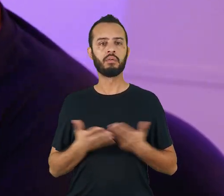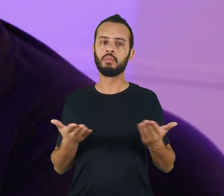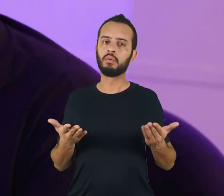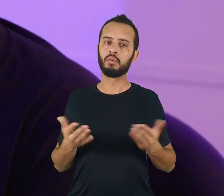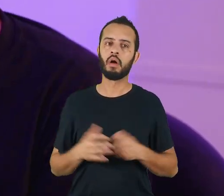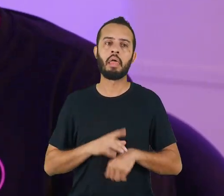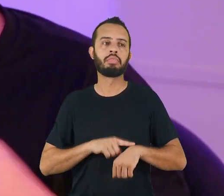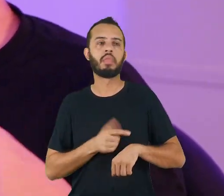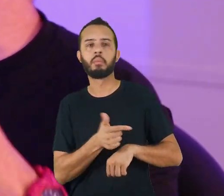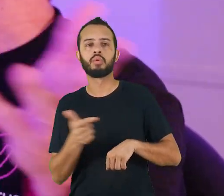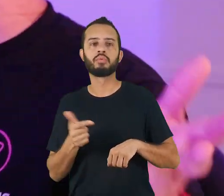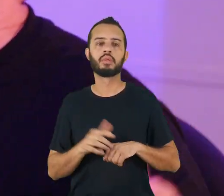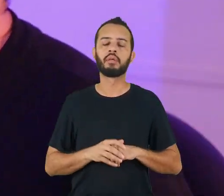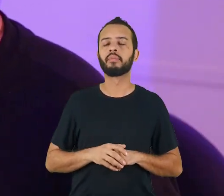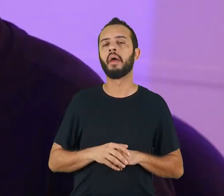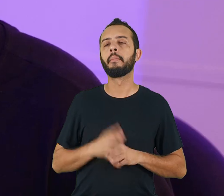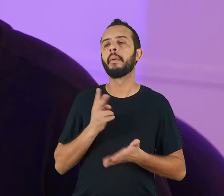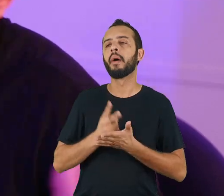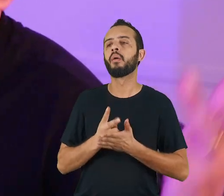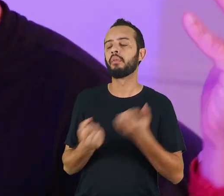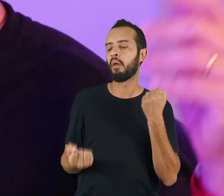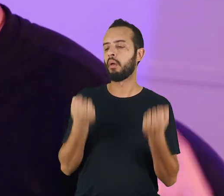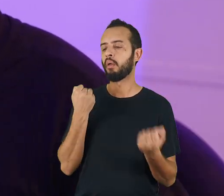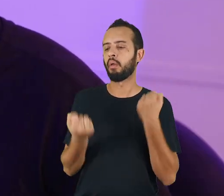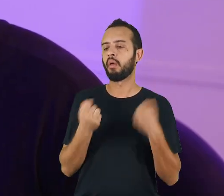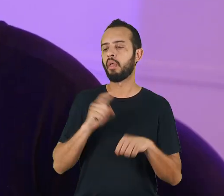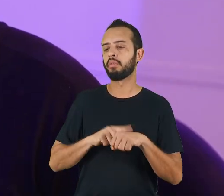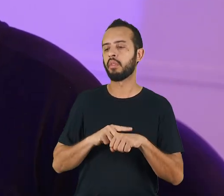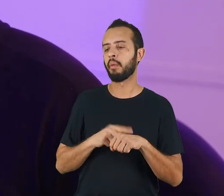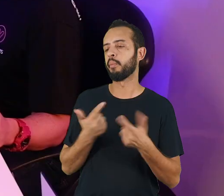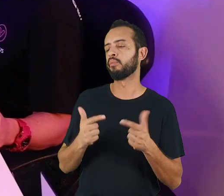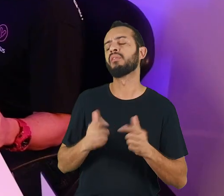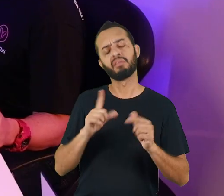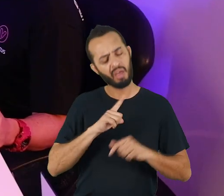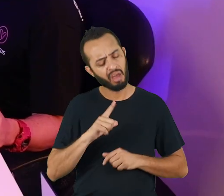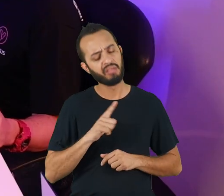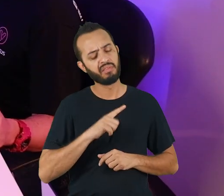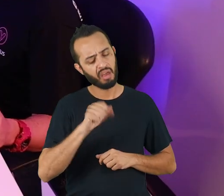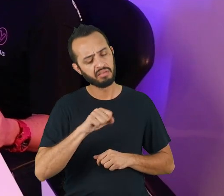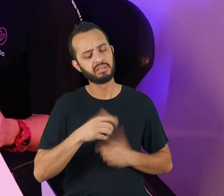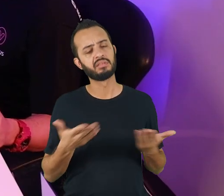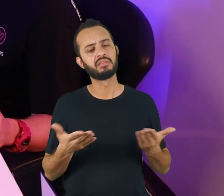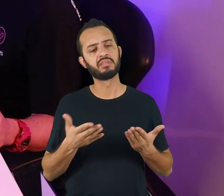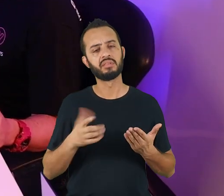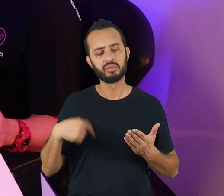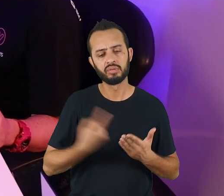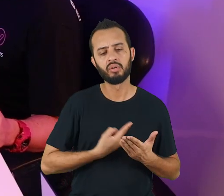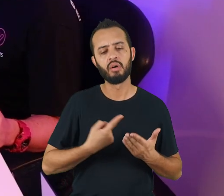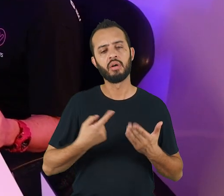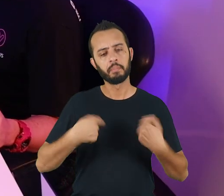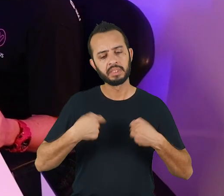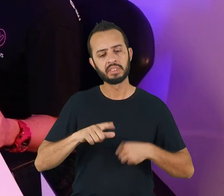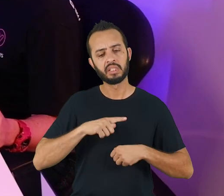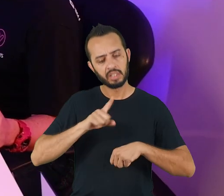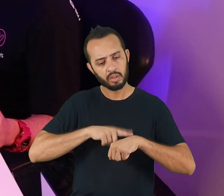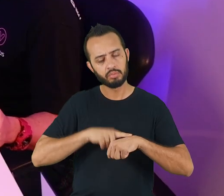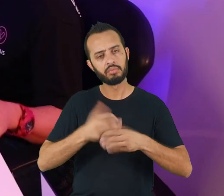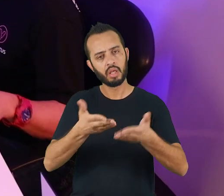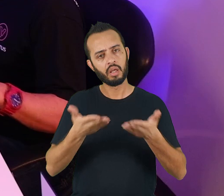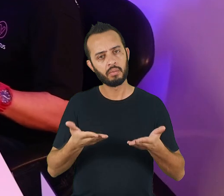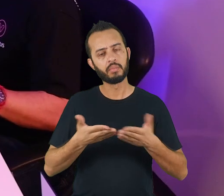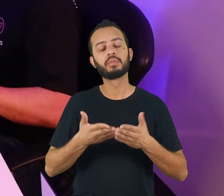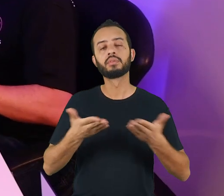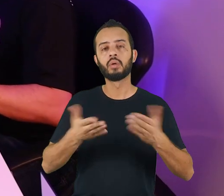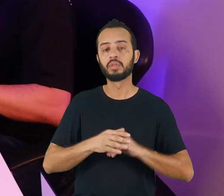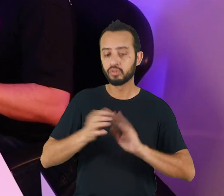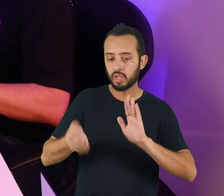eu não tenho tempo é a mesma coisa que não tem tempo PR academia pô lógico que tem tempo é a gente precisa todo mundo tem que arranjar tem que ter o tempo né então